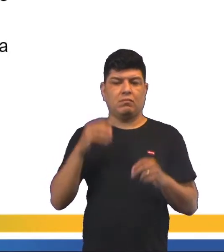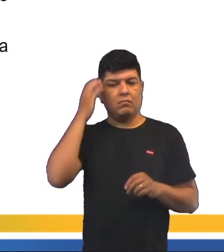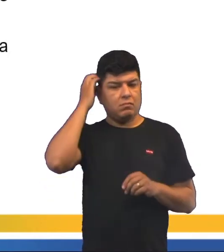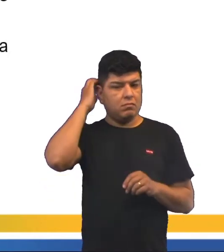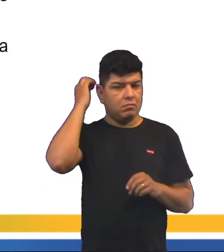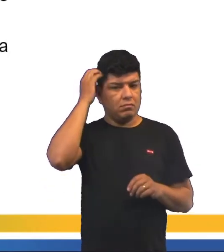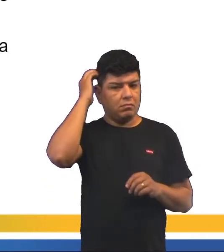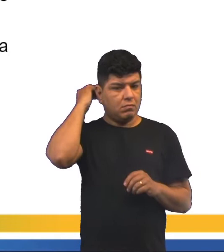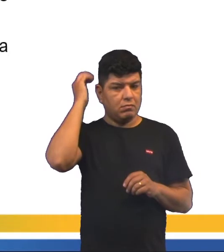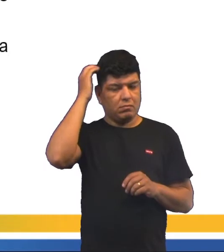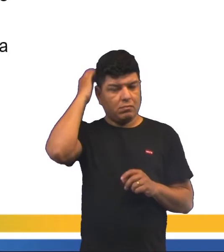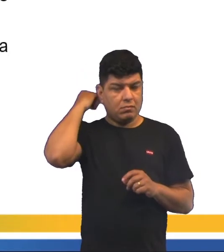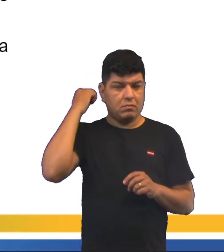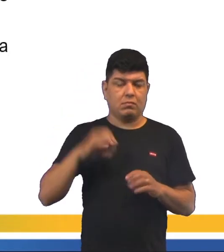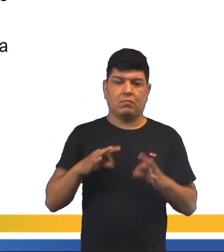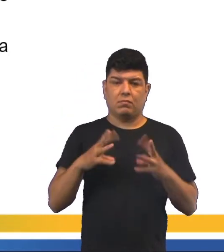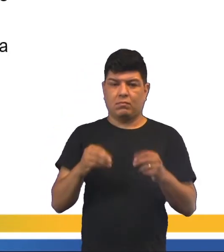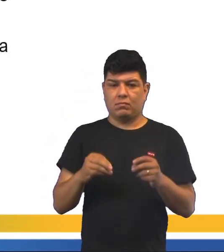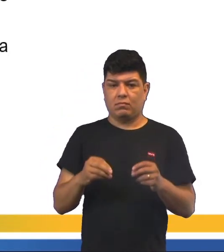esses